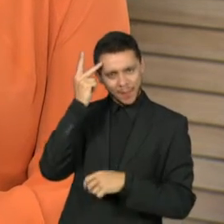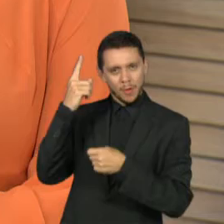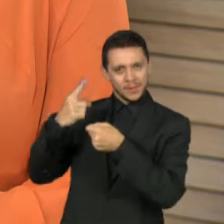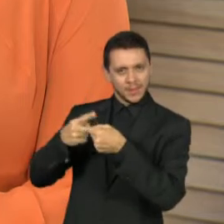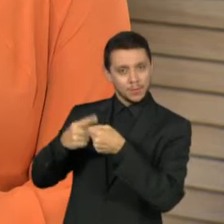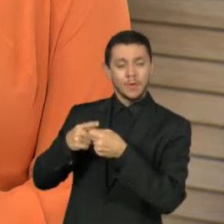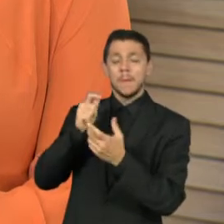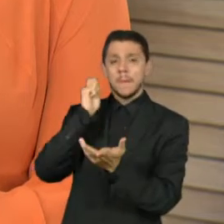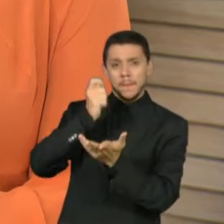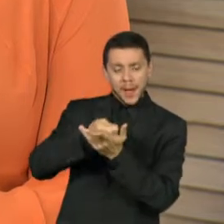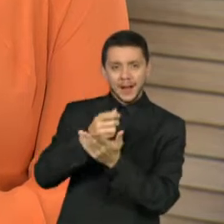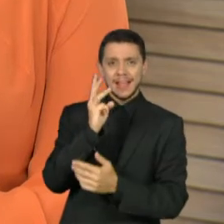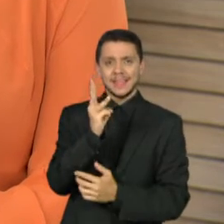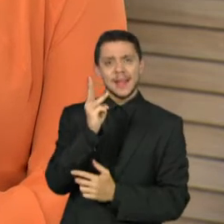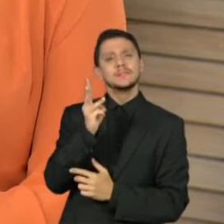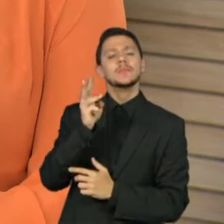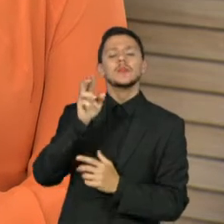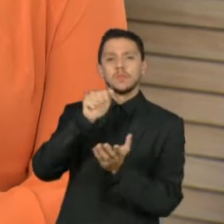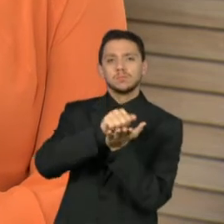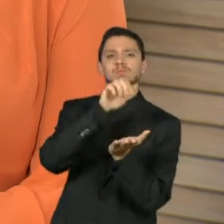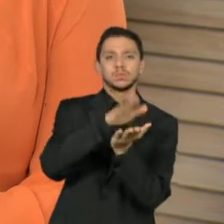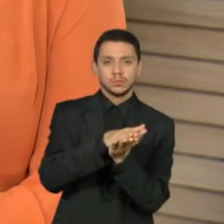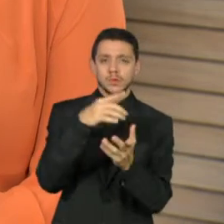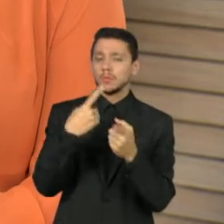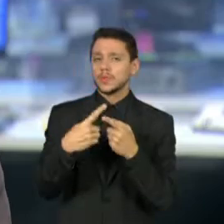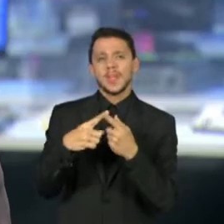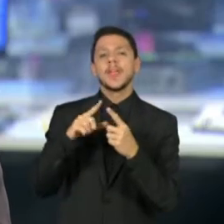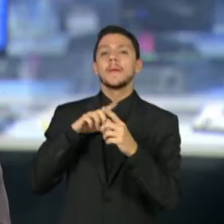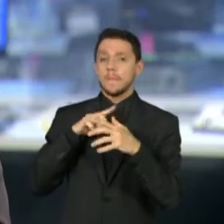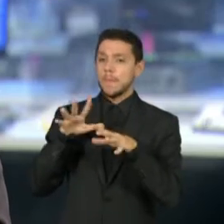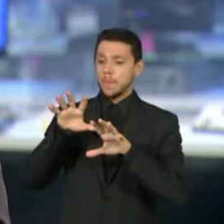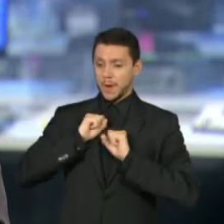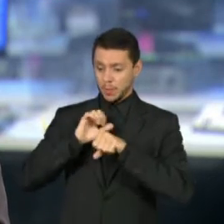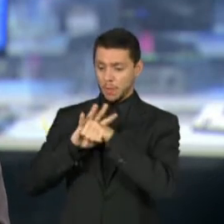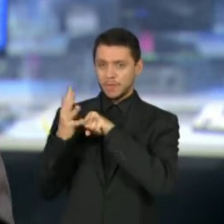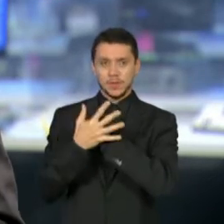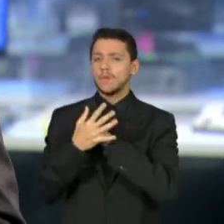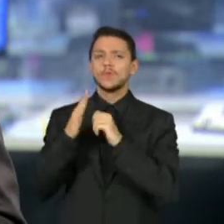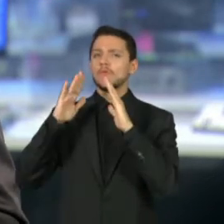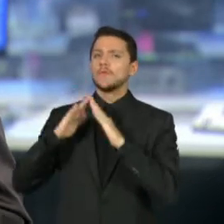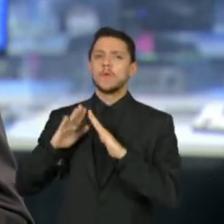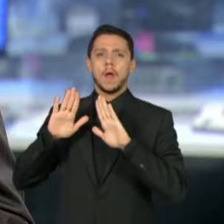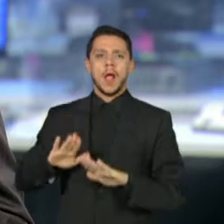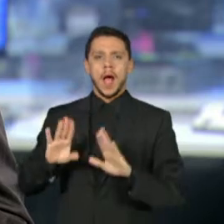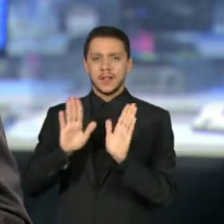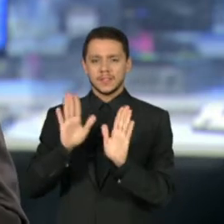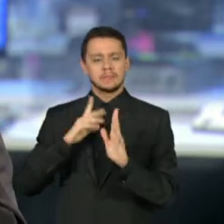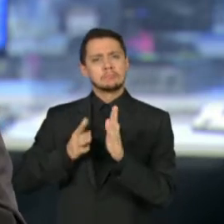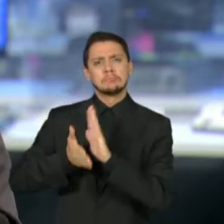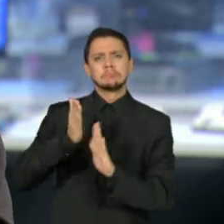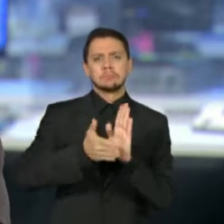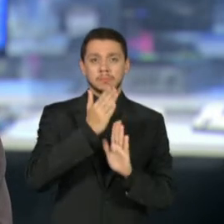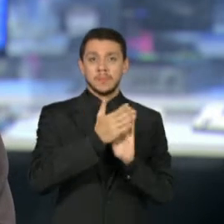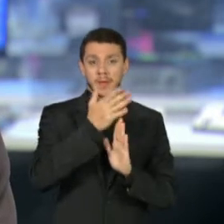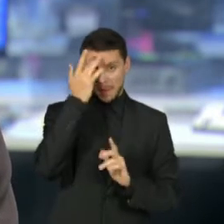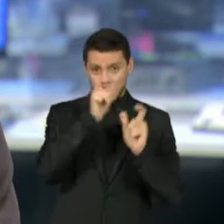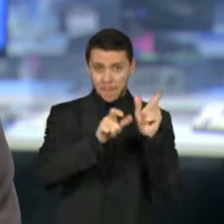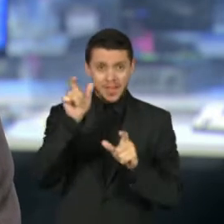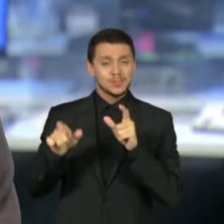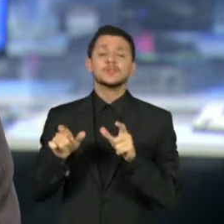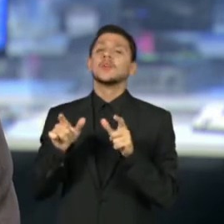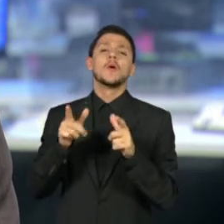não cumprir quarentena após contrair a Covid-19. Os chamados negacionistas, que defendem